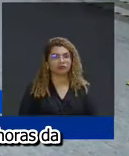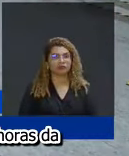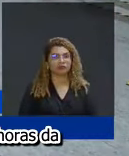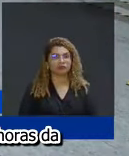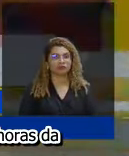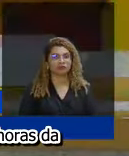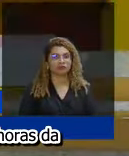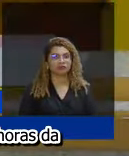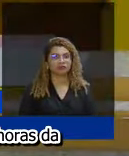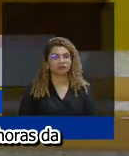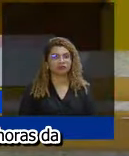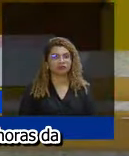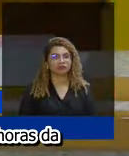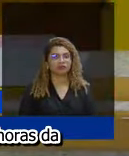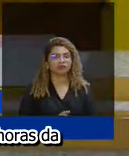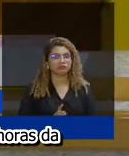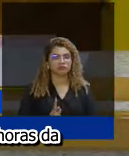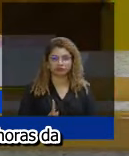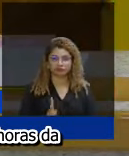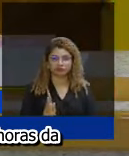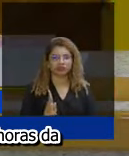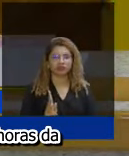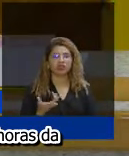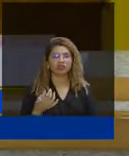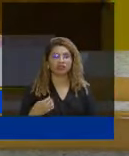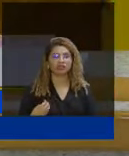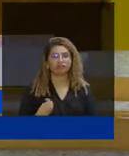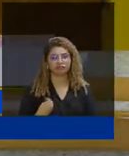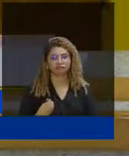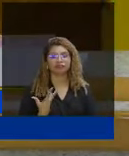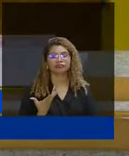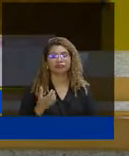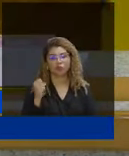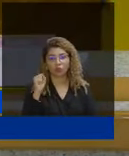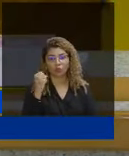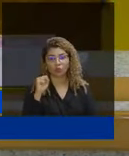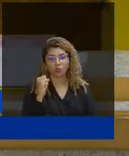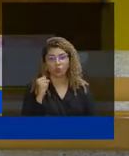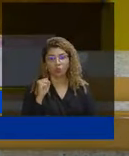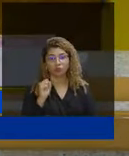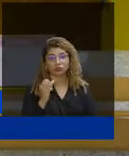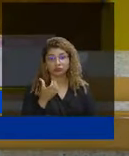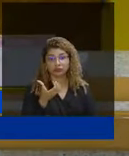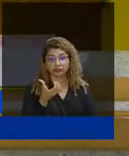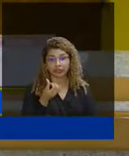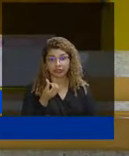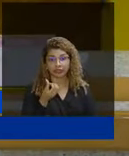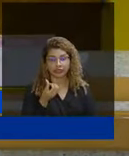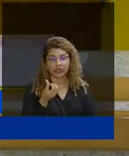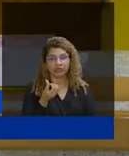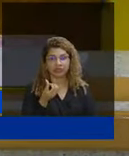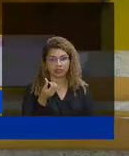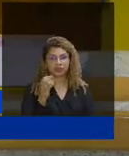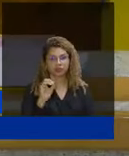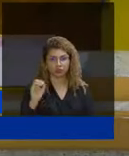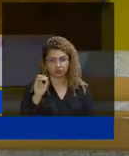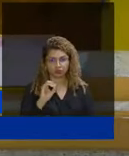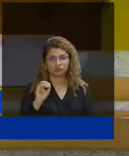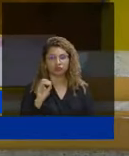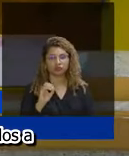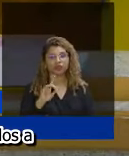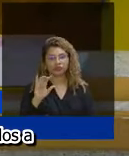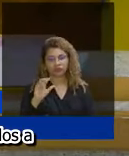A nossa sessão permanente, nós vamos estar lá às 8 horas da manhã, ok? Do dia 6. Dia